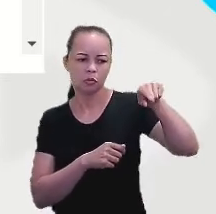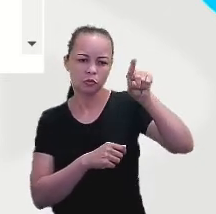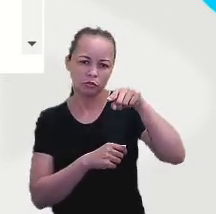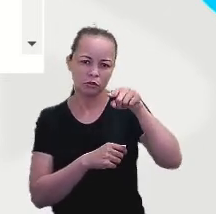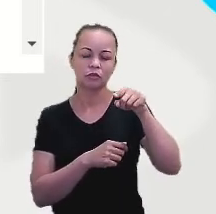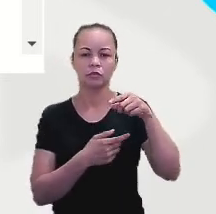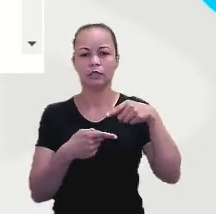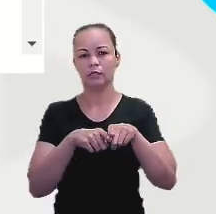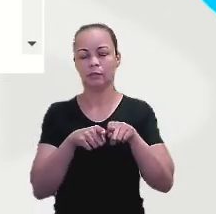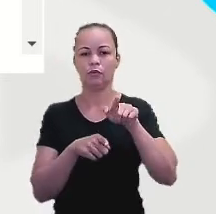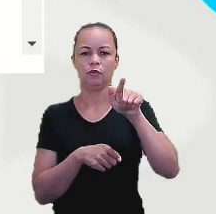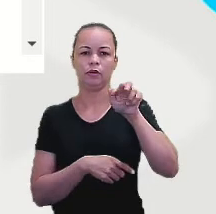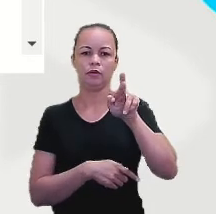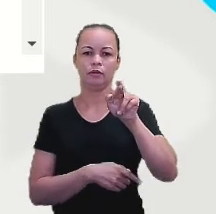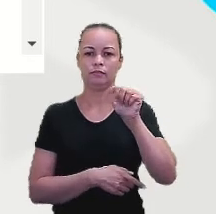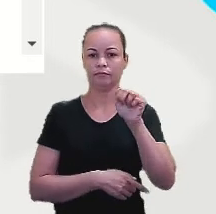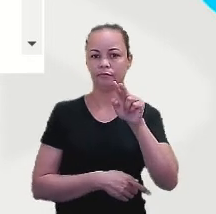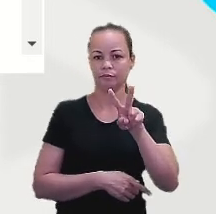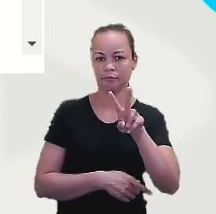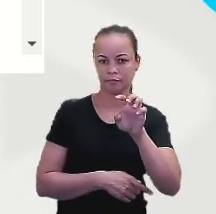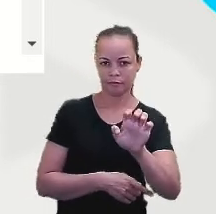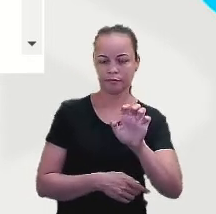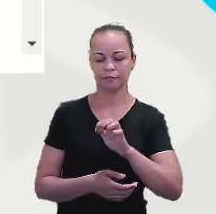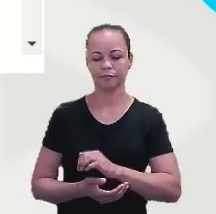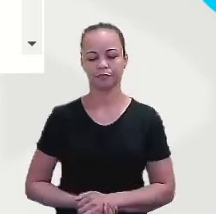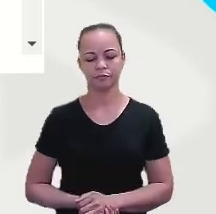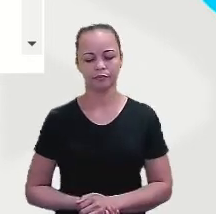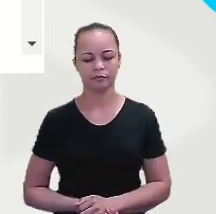o grave, tá bom?